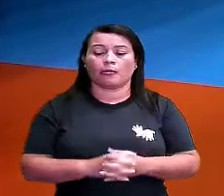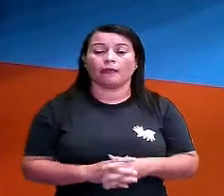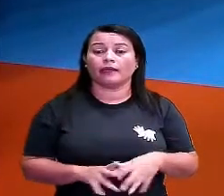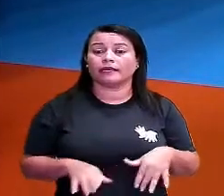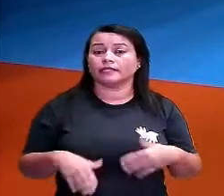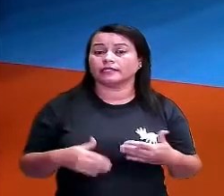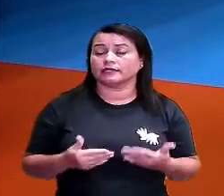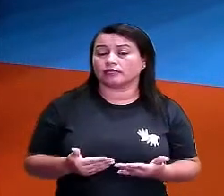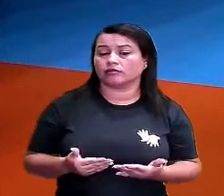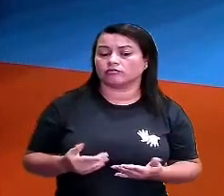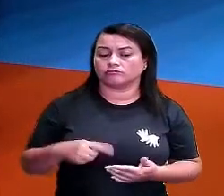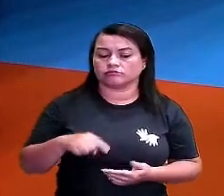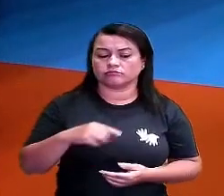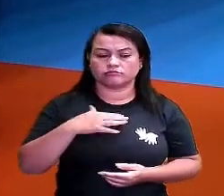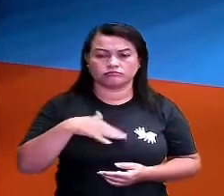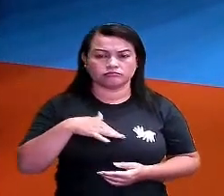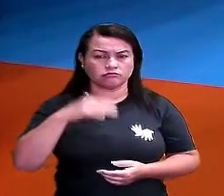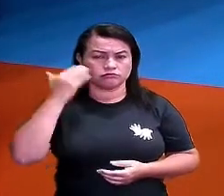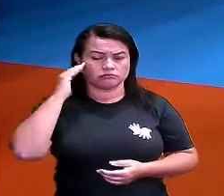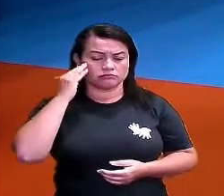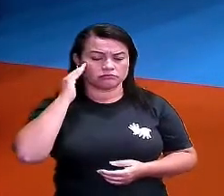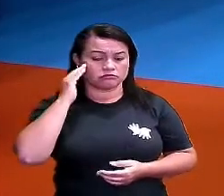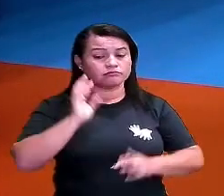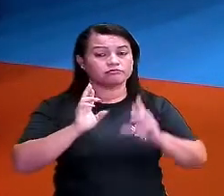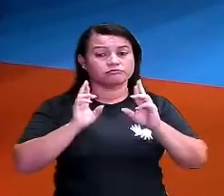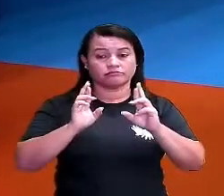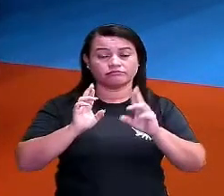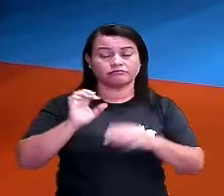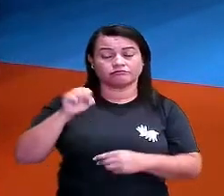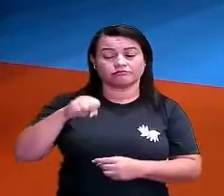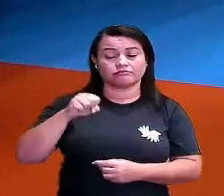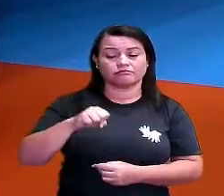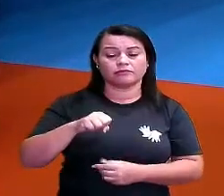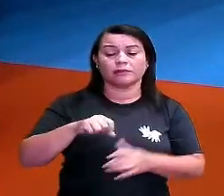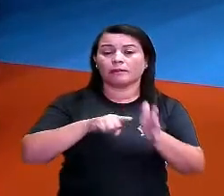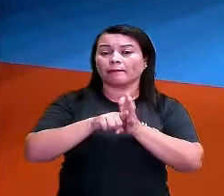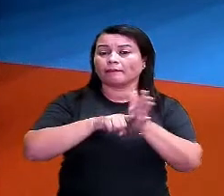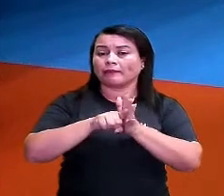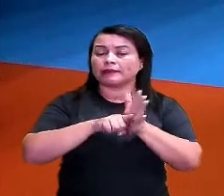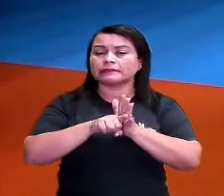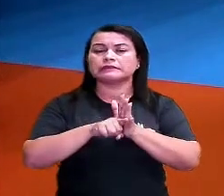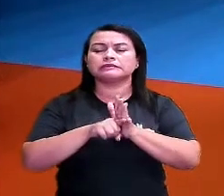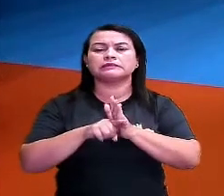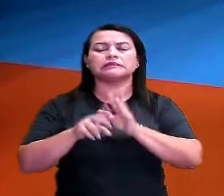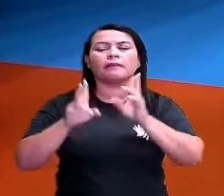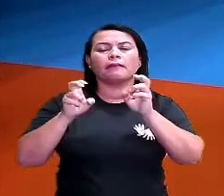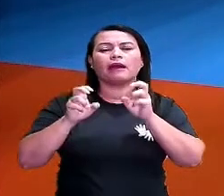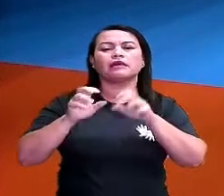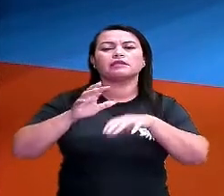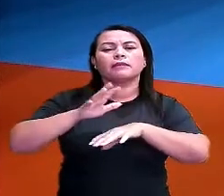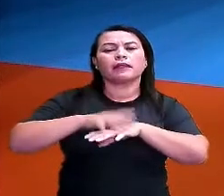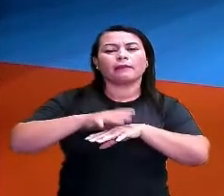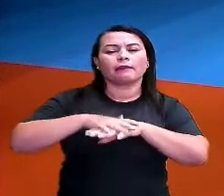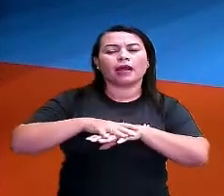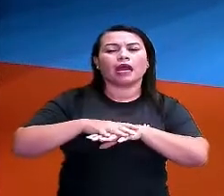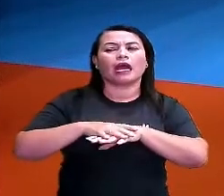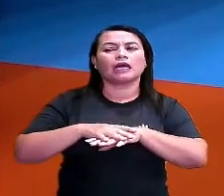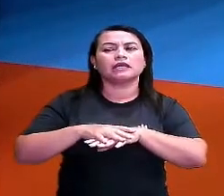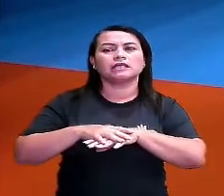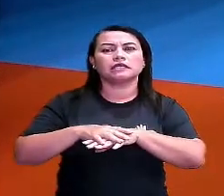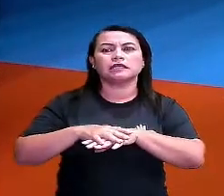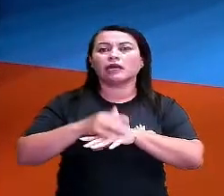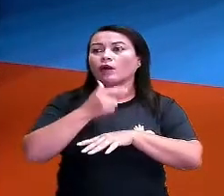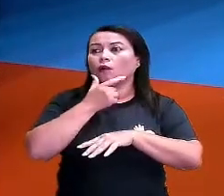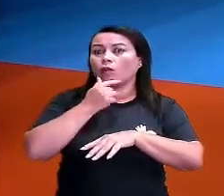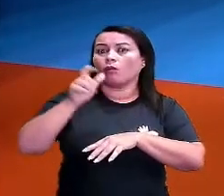Então, tranquilo aí para vocês? Espero que sim. Pesquisa mais sobre o matemático que trouxe a ideia aí da